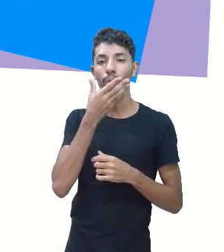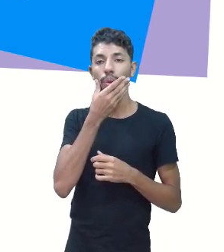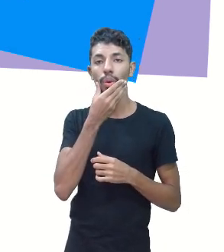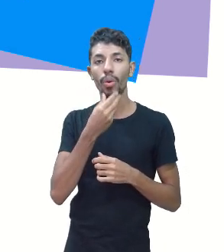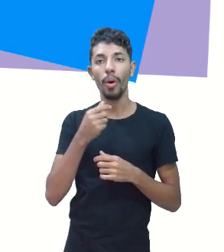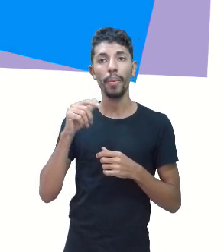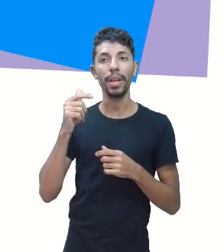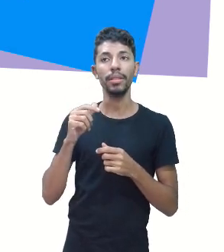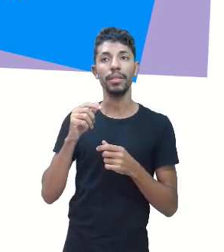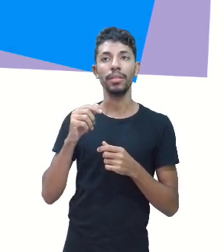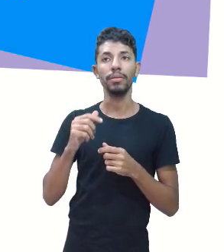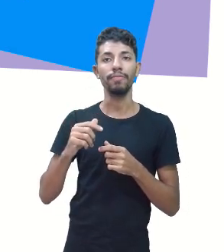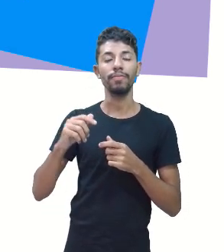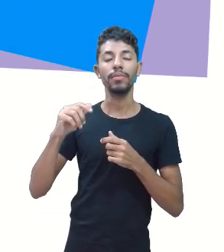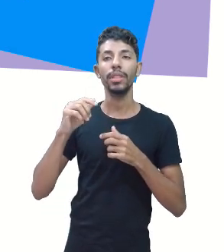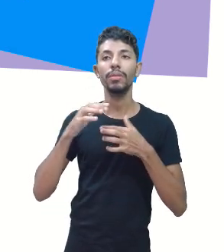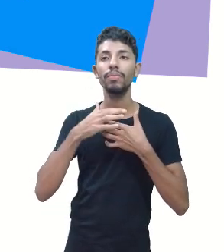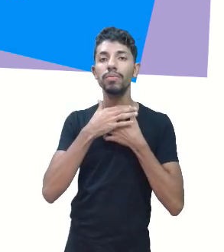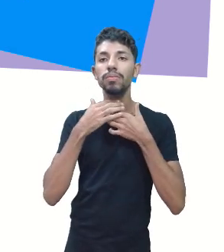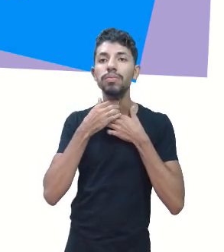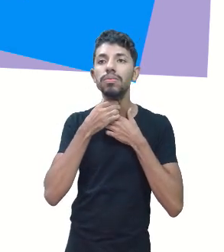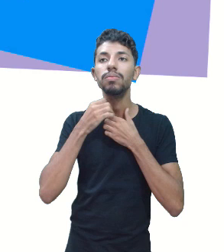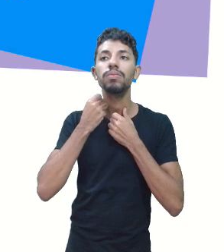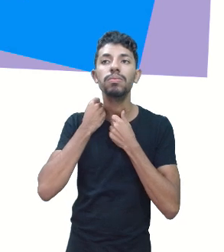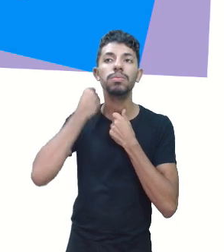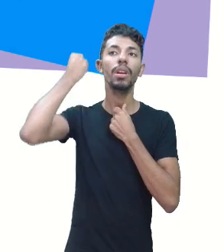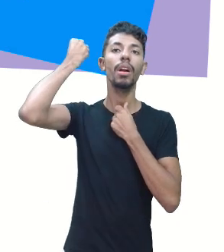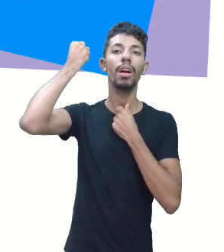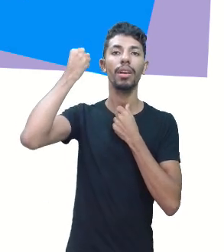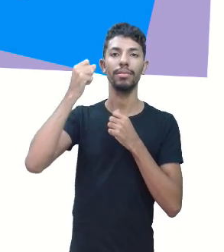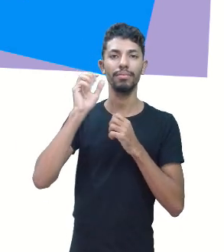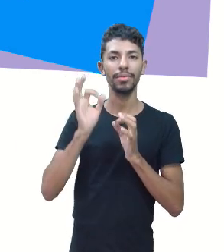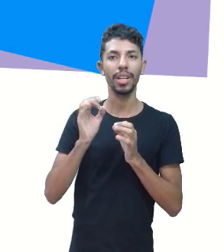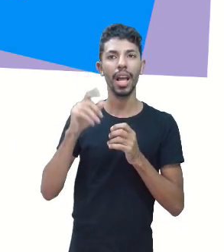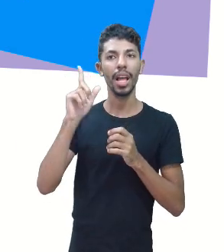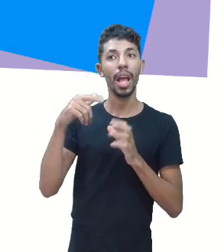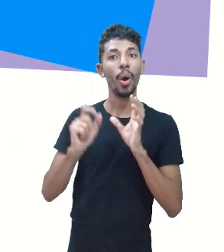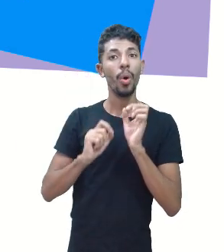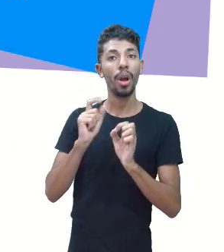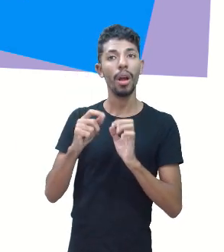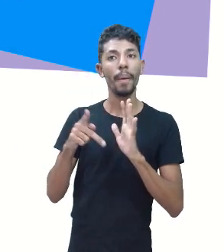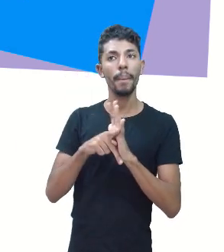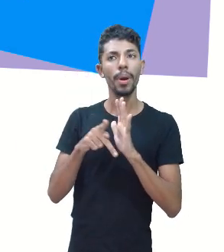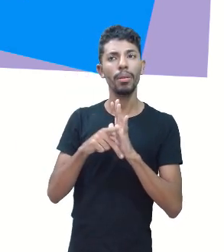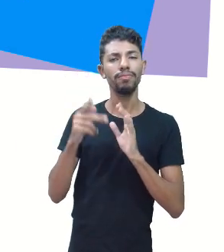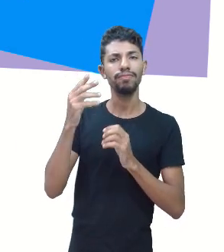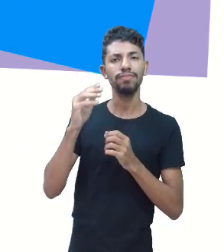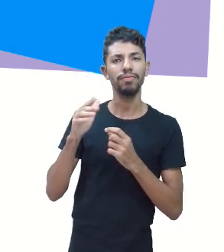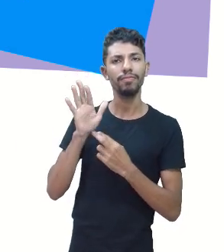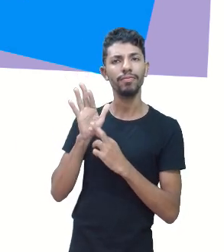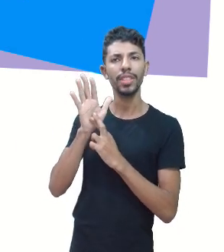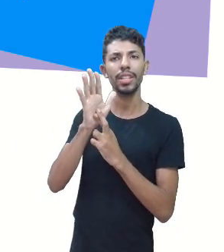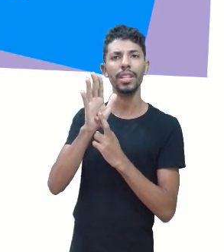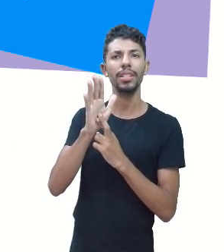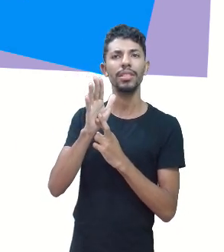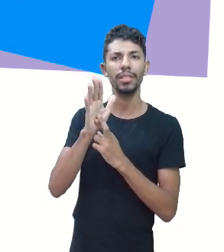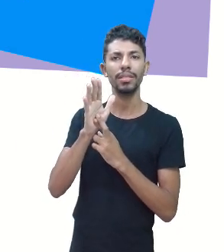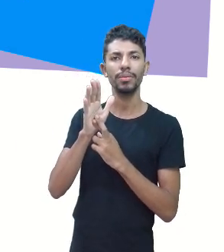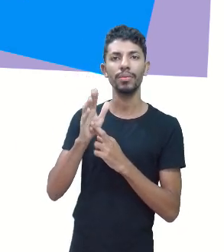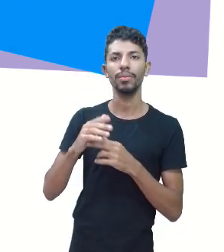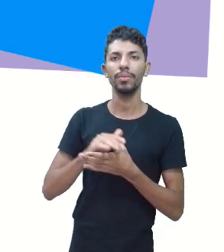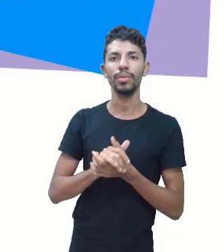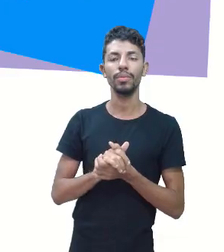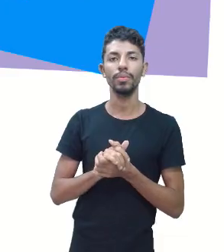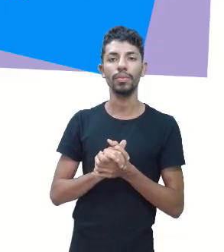coroa portuguesa, como símbolo, né, da luta da Inconfidência Mineira contra a coroa portuguesa, que se trata muito